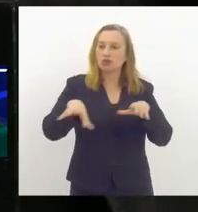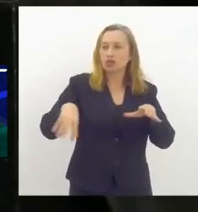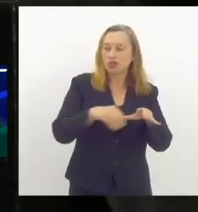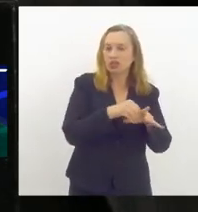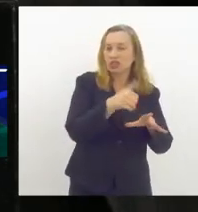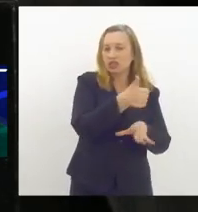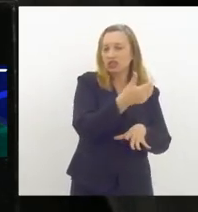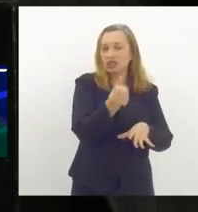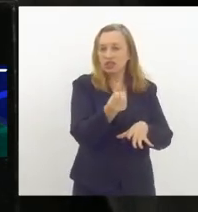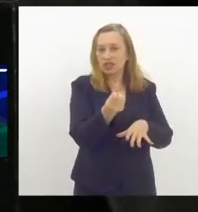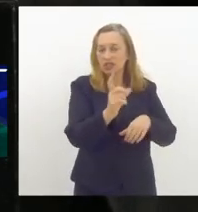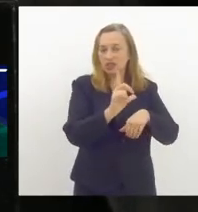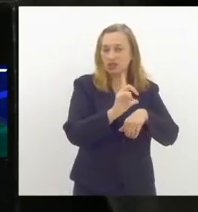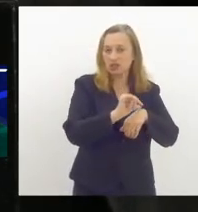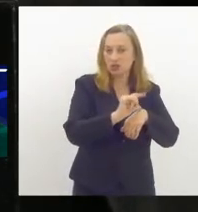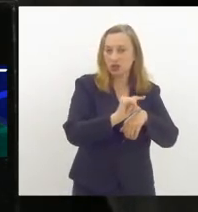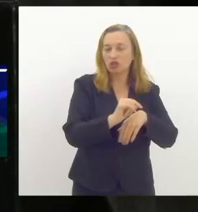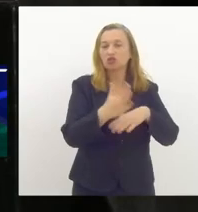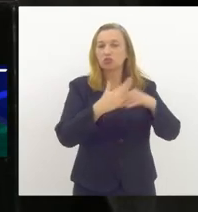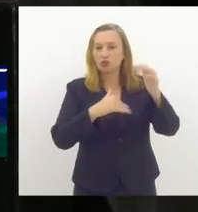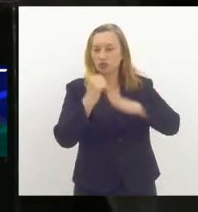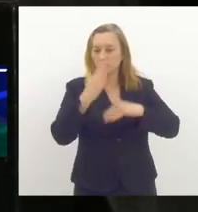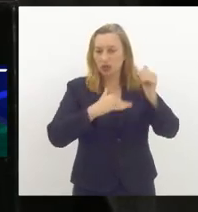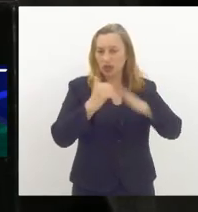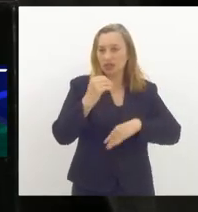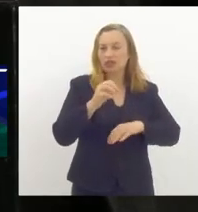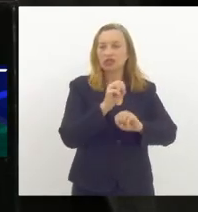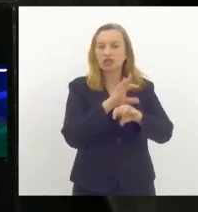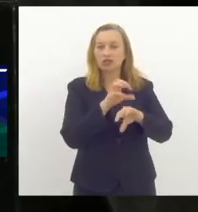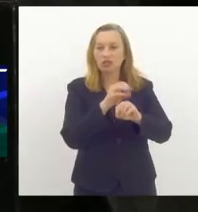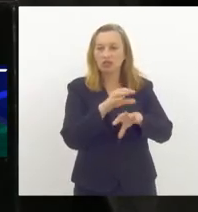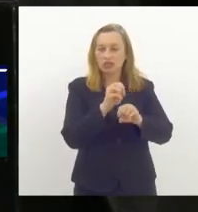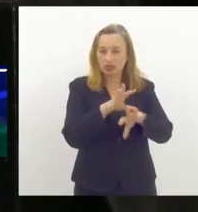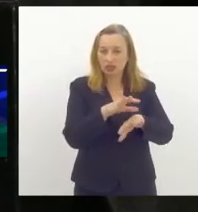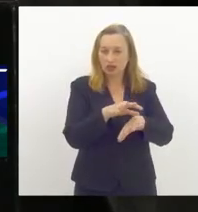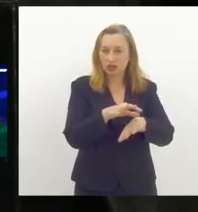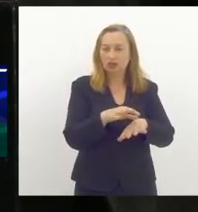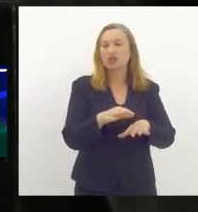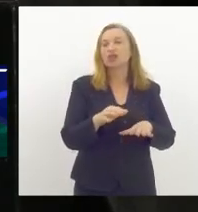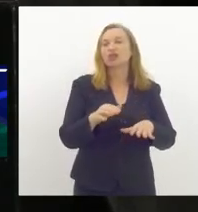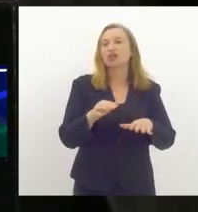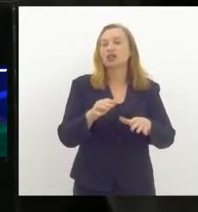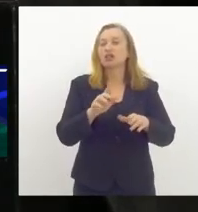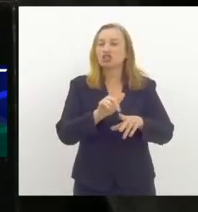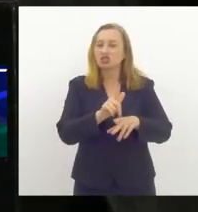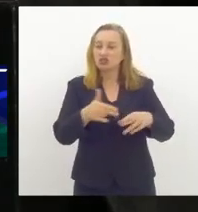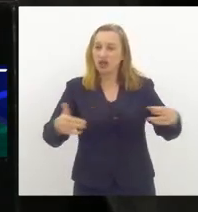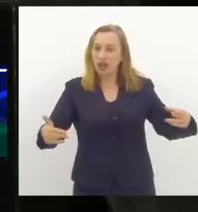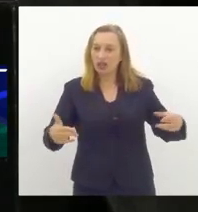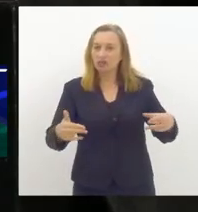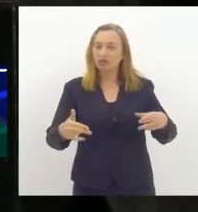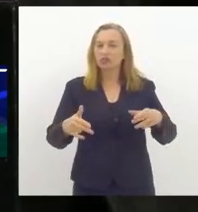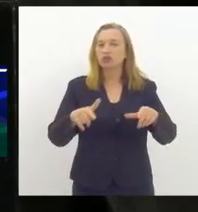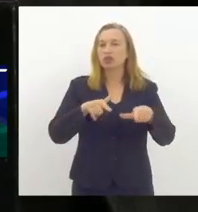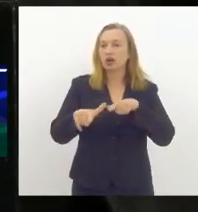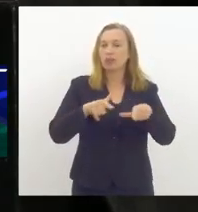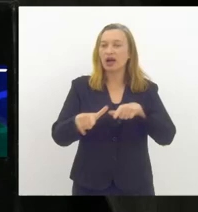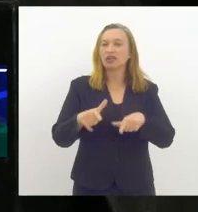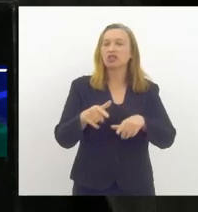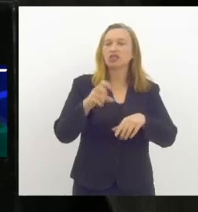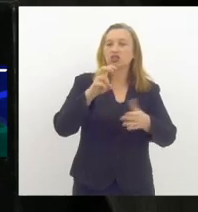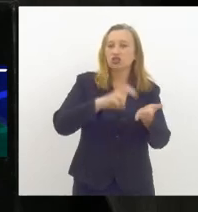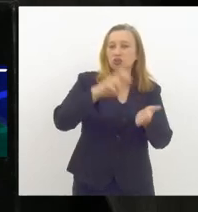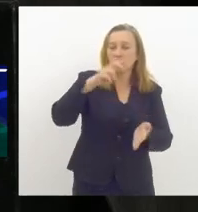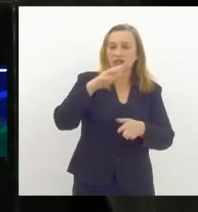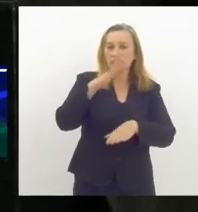resolveu as 40 horas dos profissionais da educação da rede estadual que estão envolvidos em atividades de gestão e ficam três tudo na escola de manhã